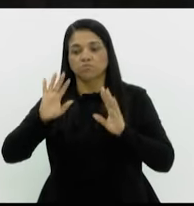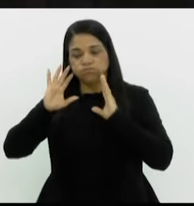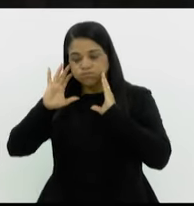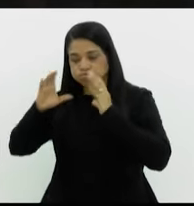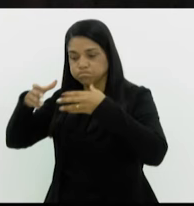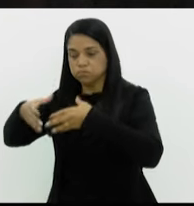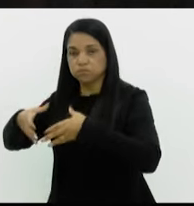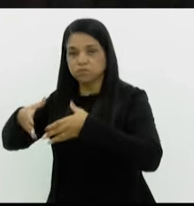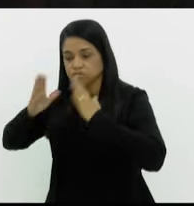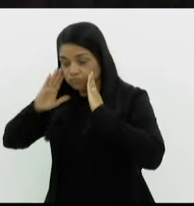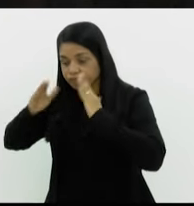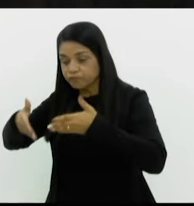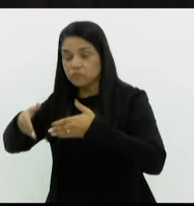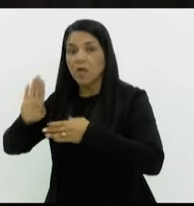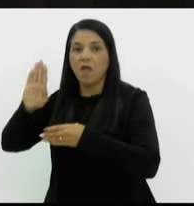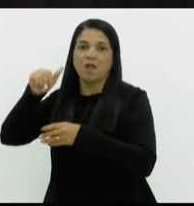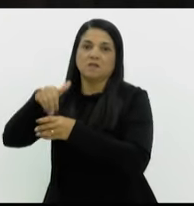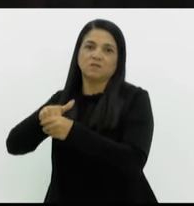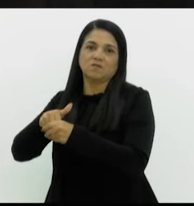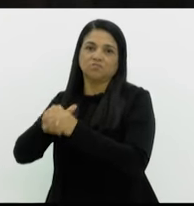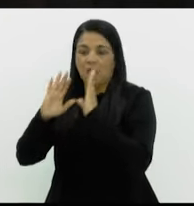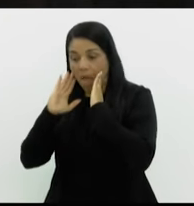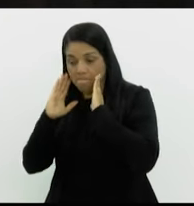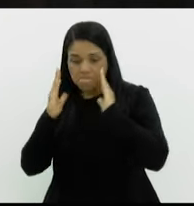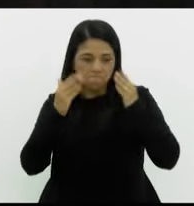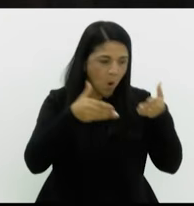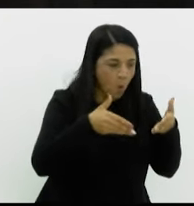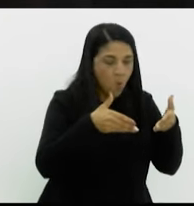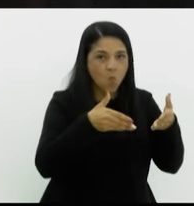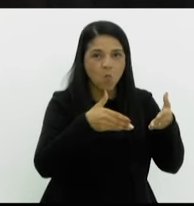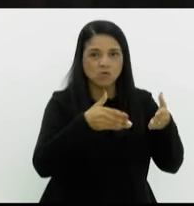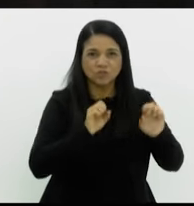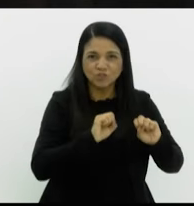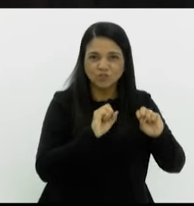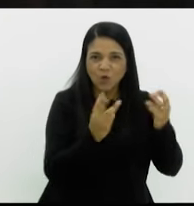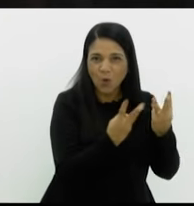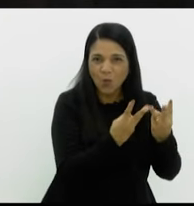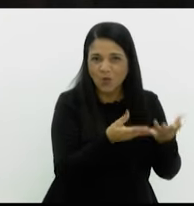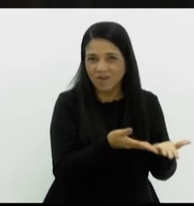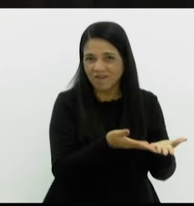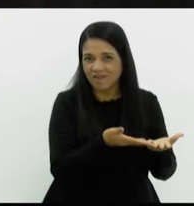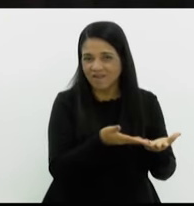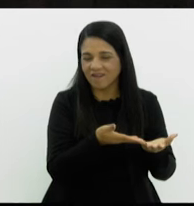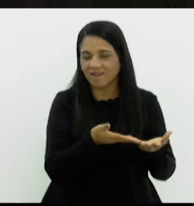no país, que são eleições. E nós vamos ter eleições nos nossos